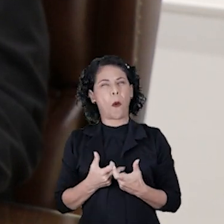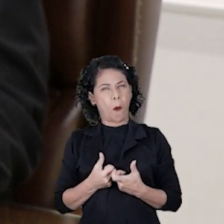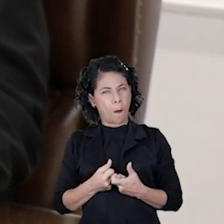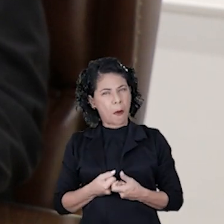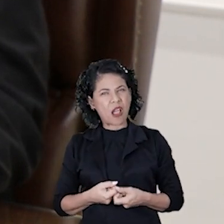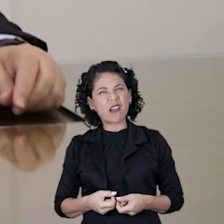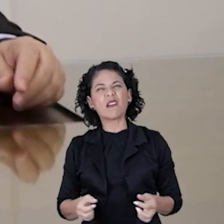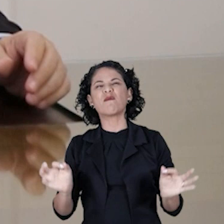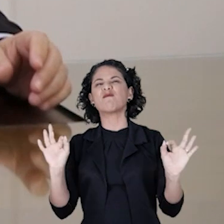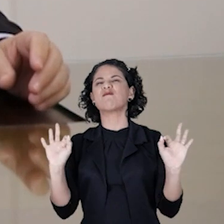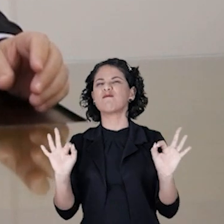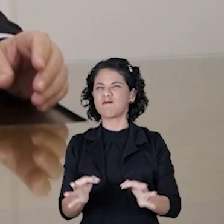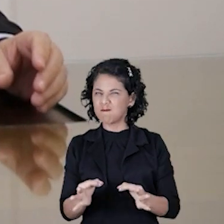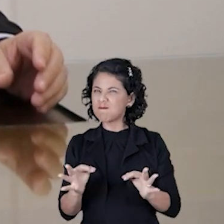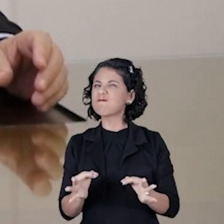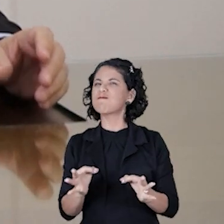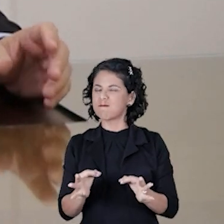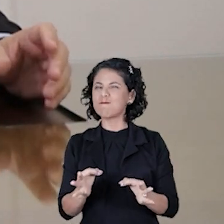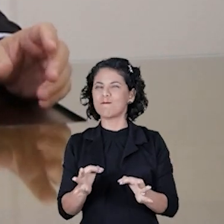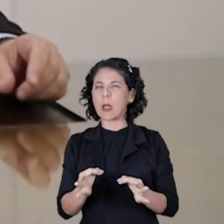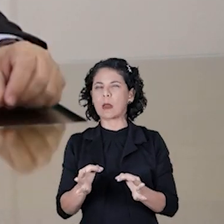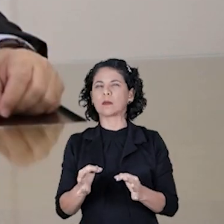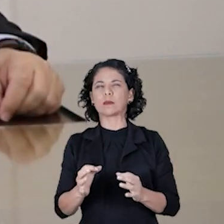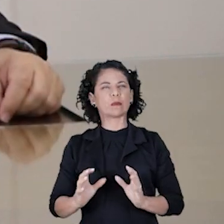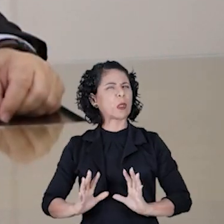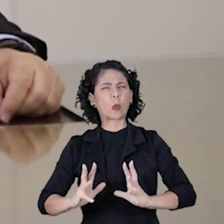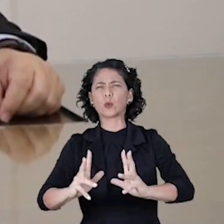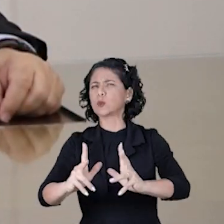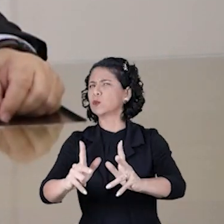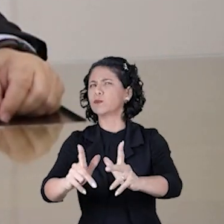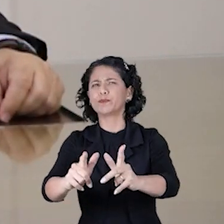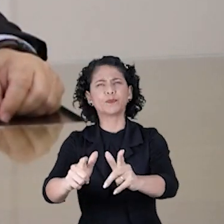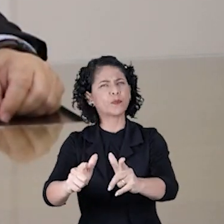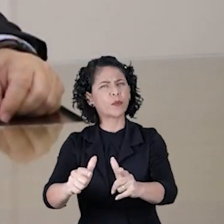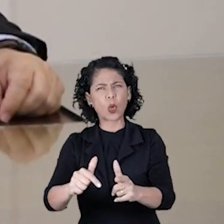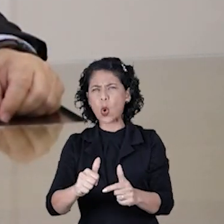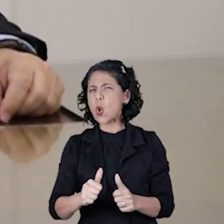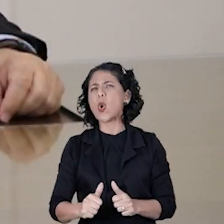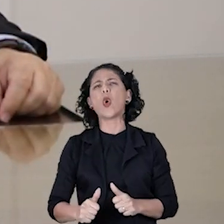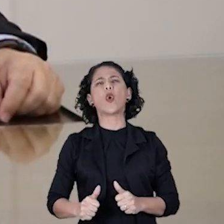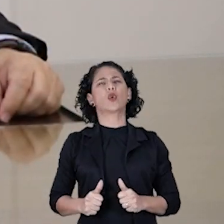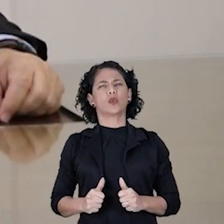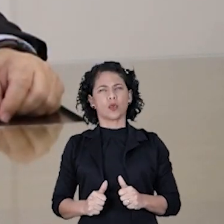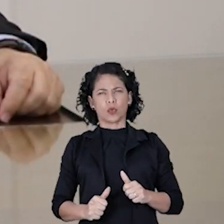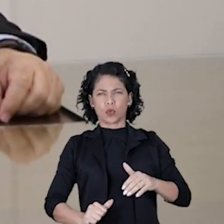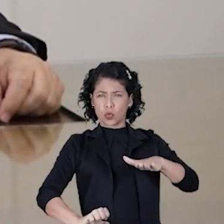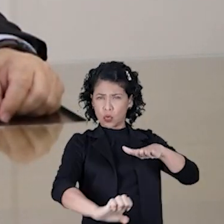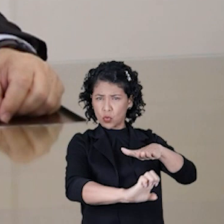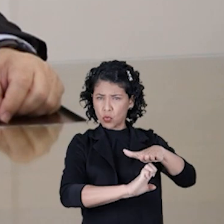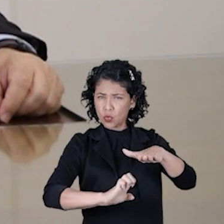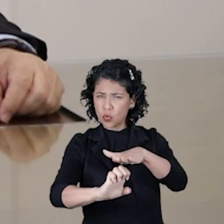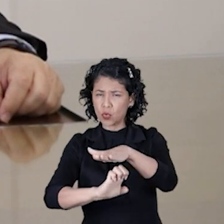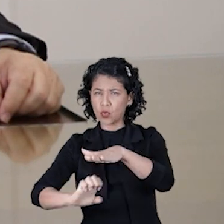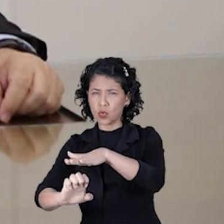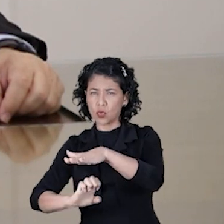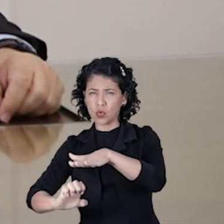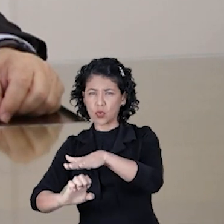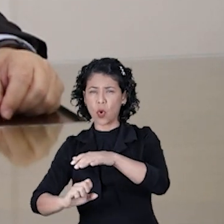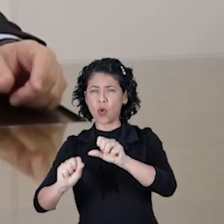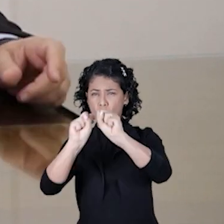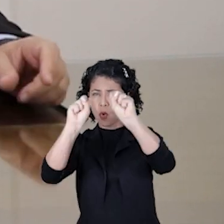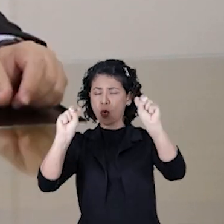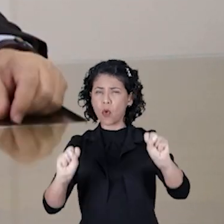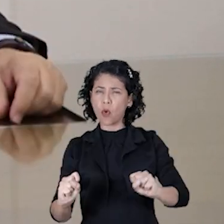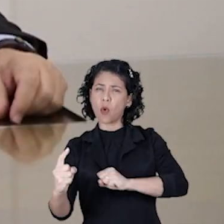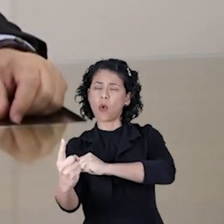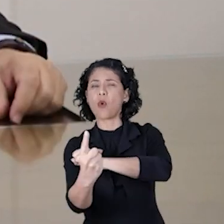nós conseguimos fazer com que todos os setores do Tribunal de Justiça, os nossos colaboradores, os